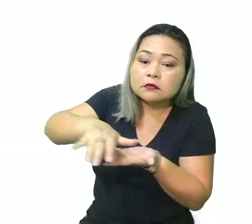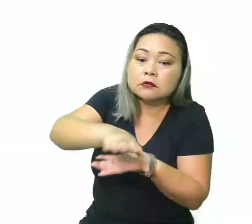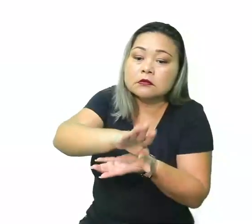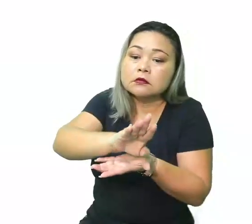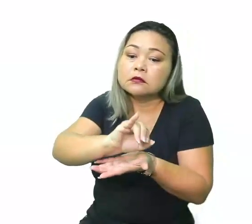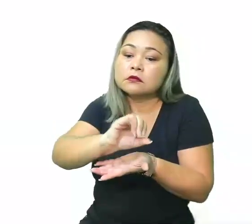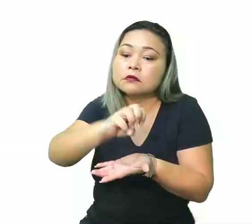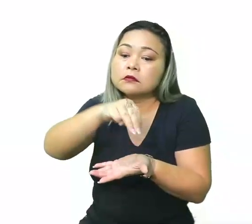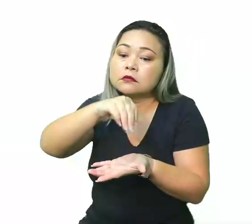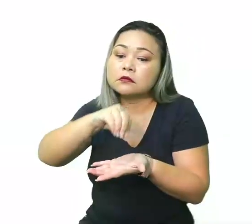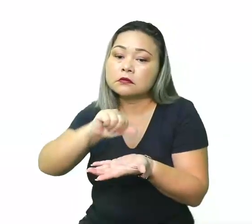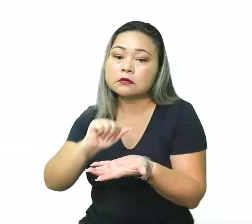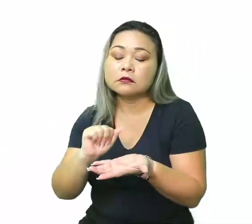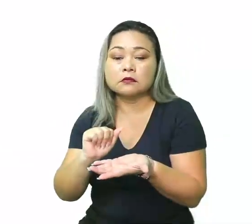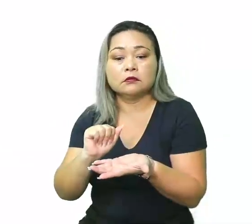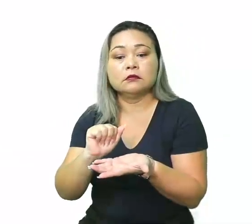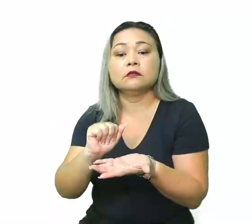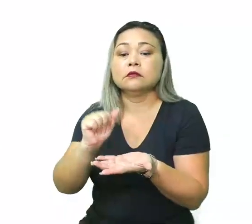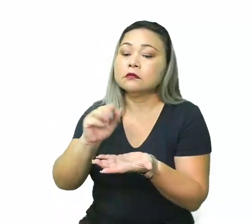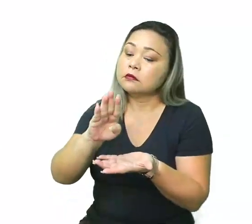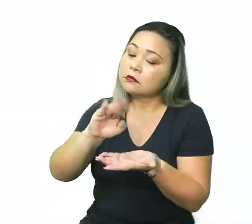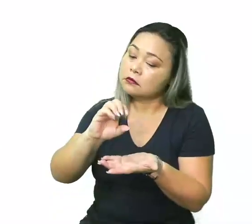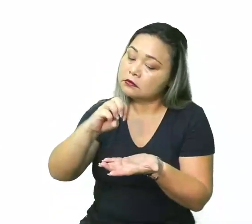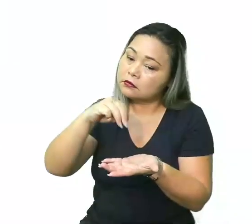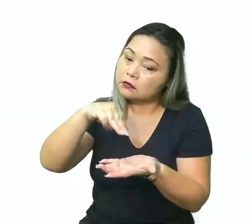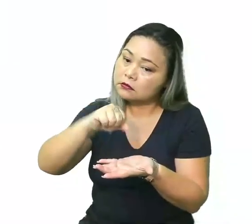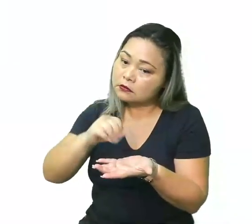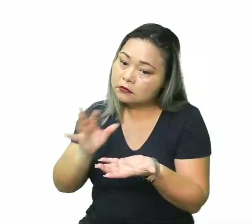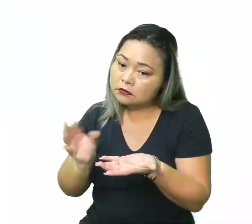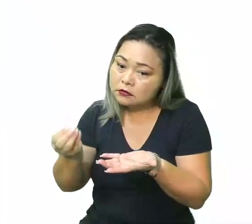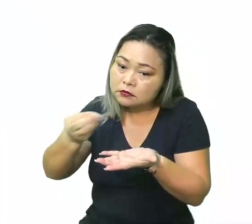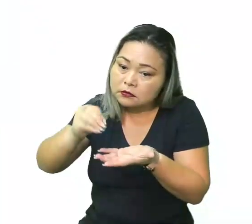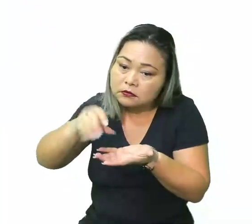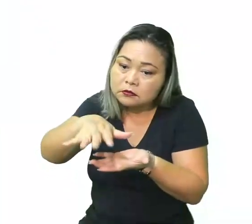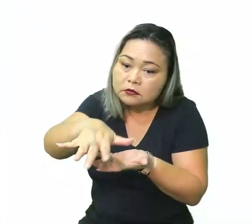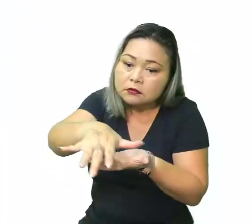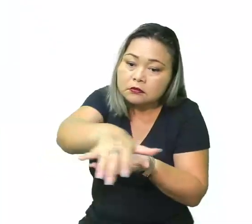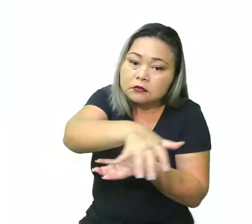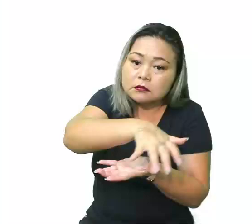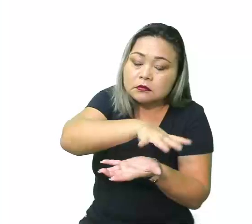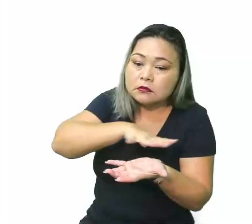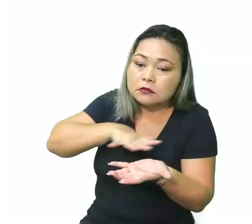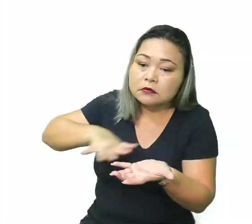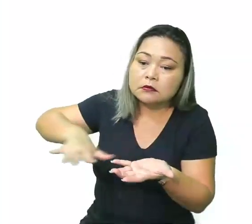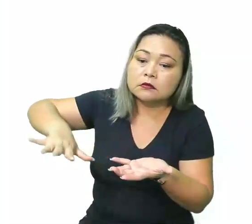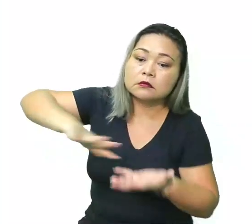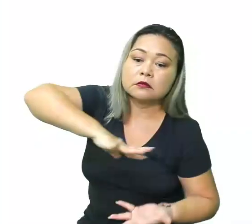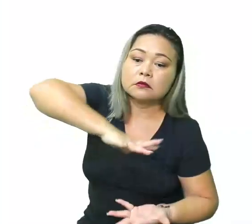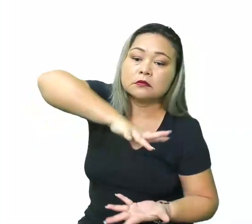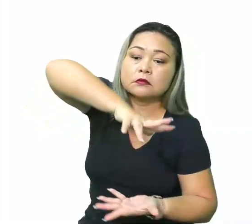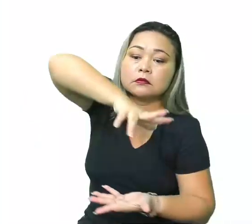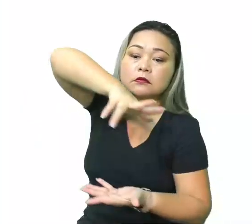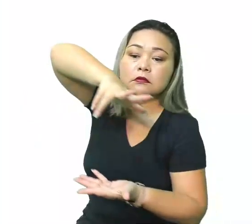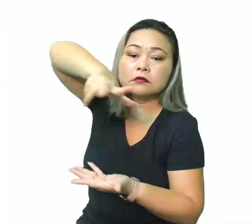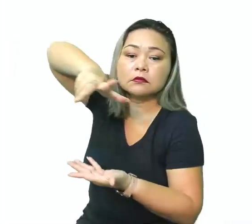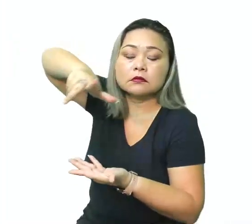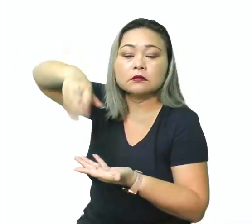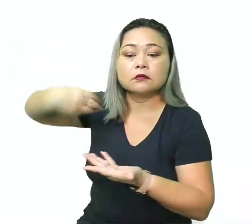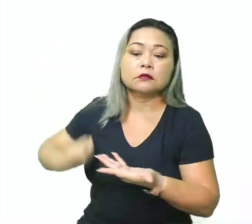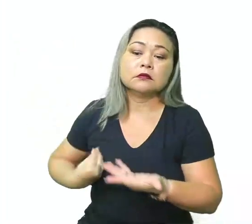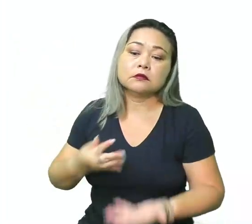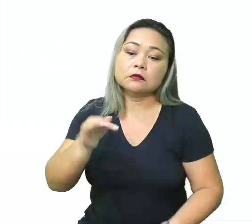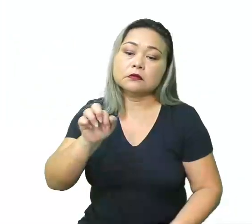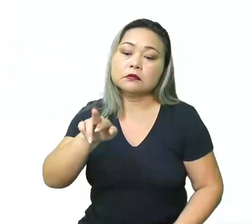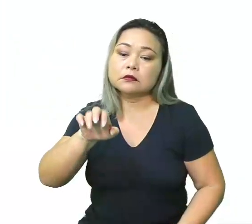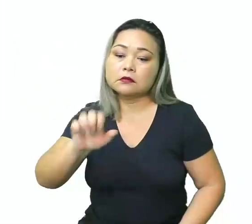formando biomas. E esses biomas constituindo todo o local onde nós vamos encontrar seres vivos, que é